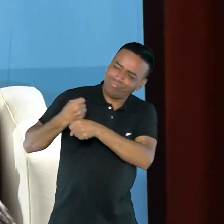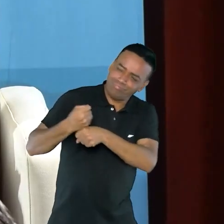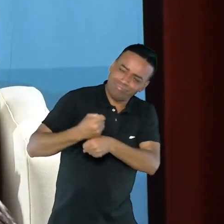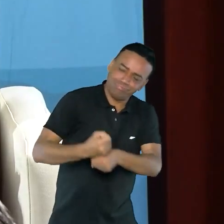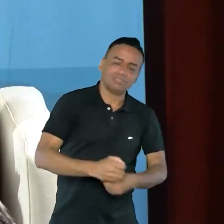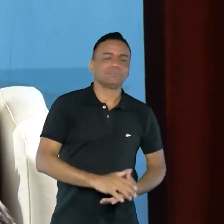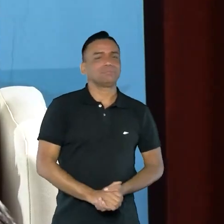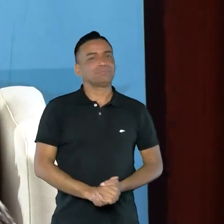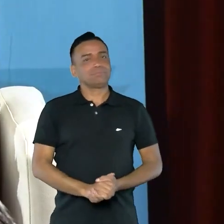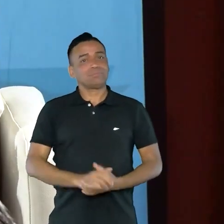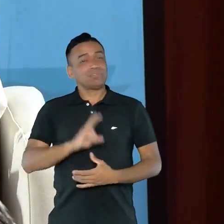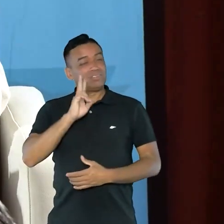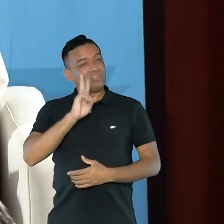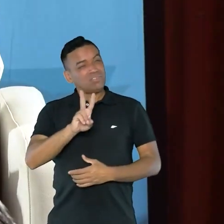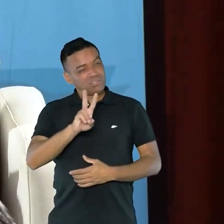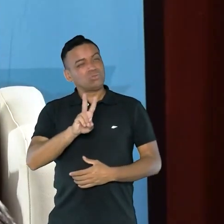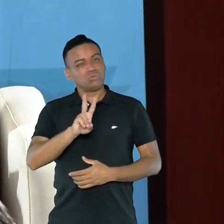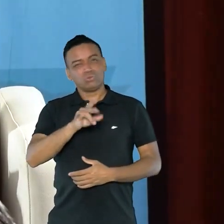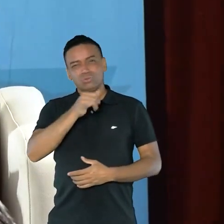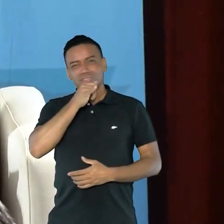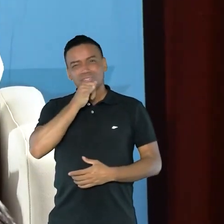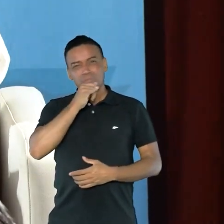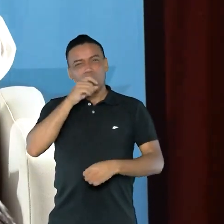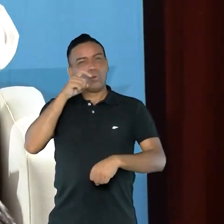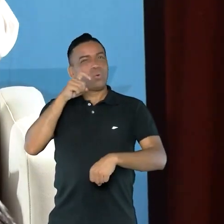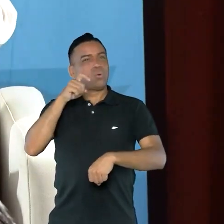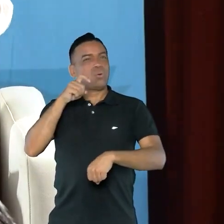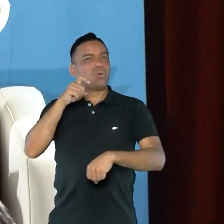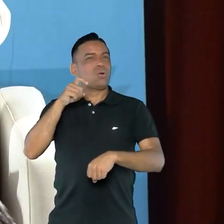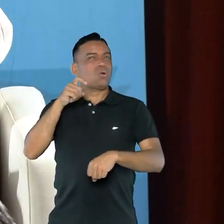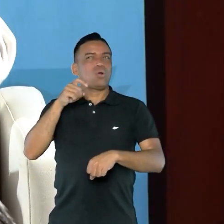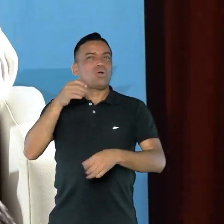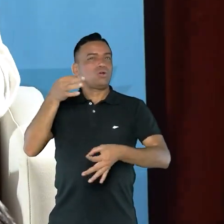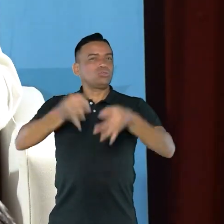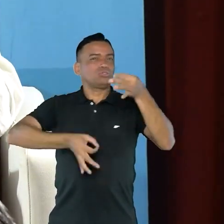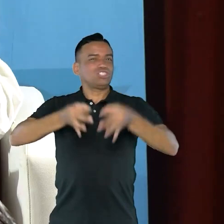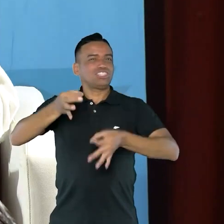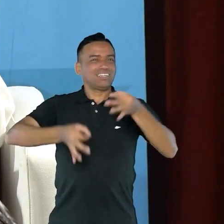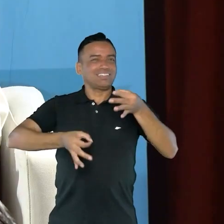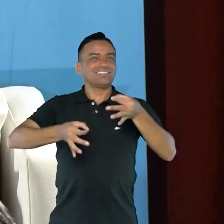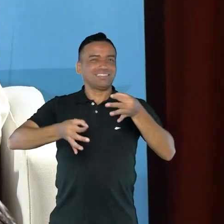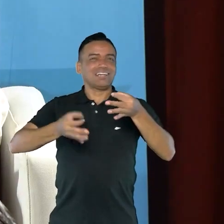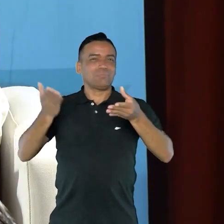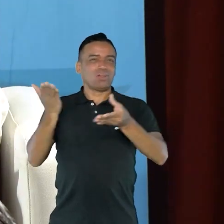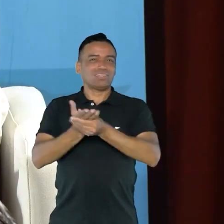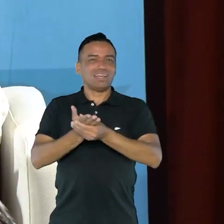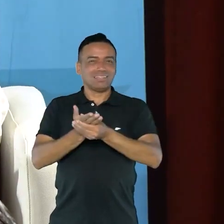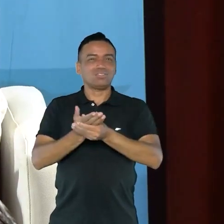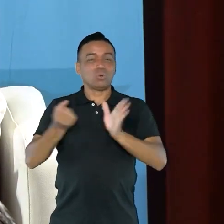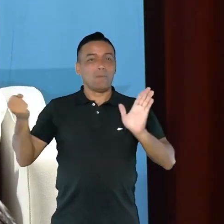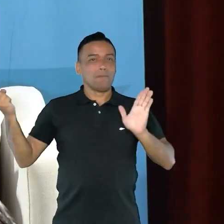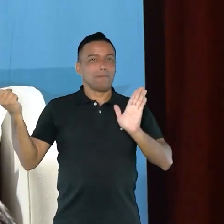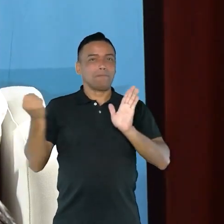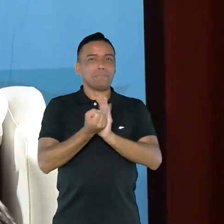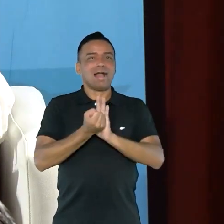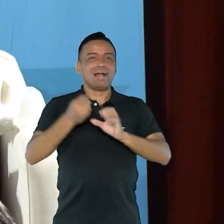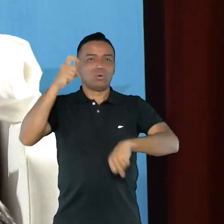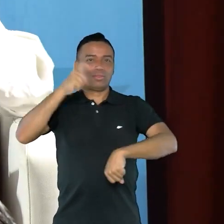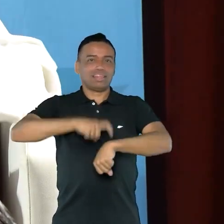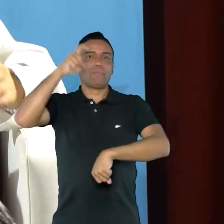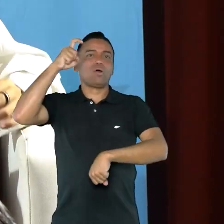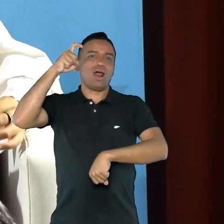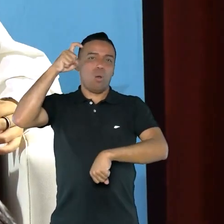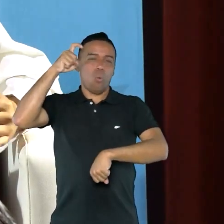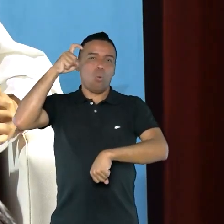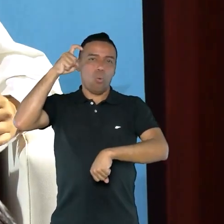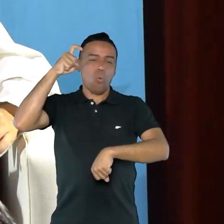falar do julgamento do marco temporal, vocês já ouviram? Né, que está agora, ele